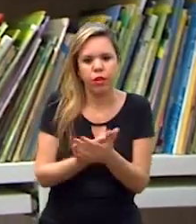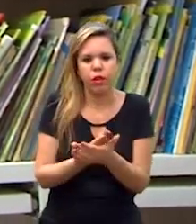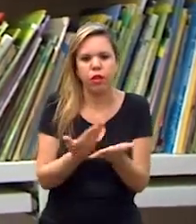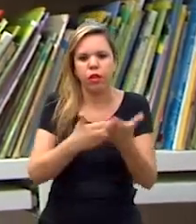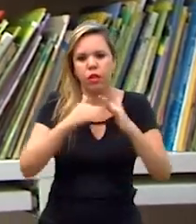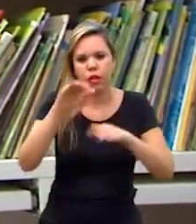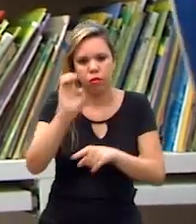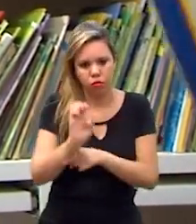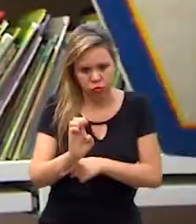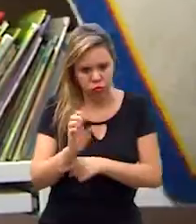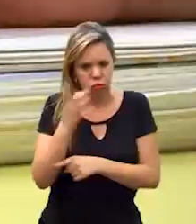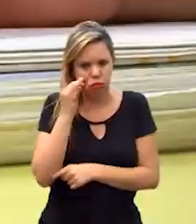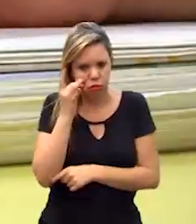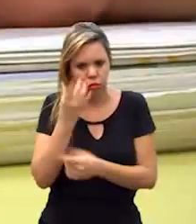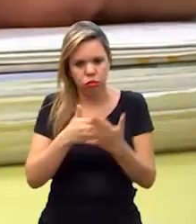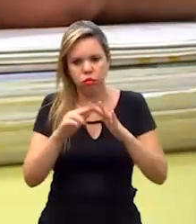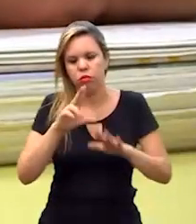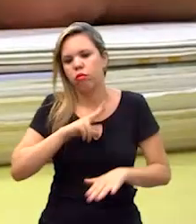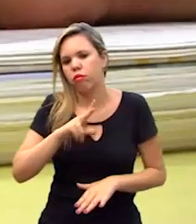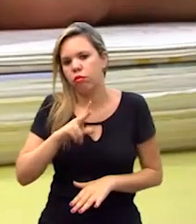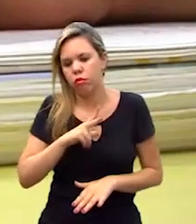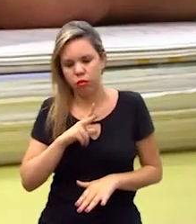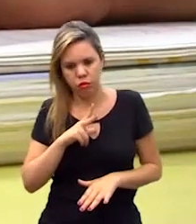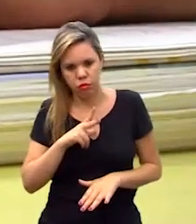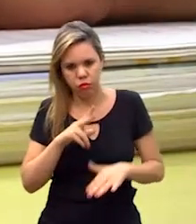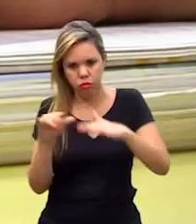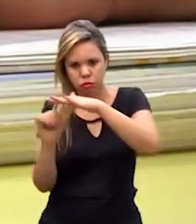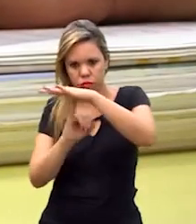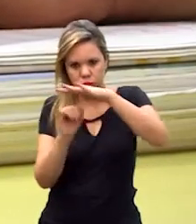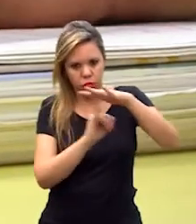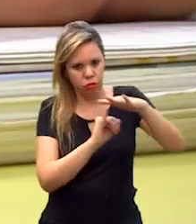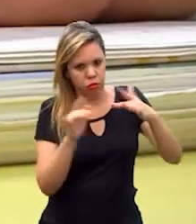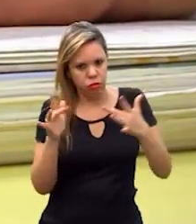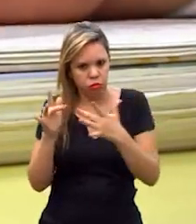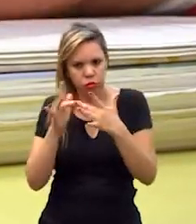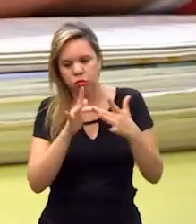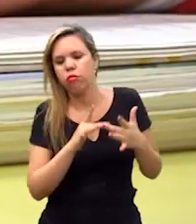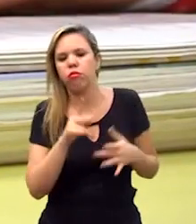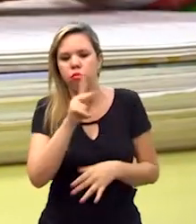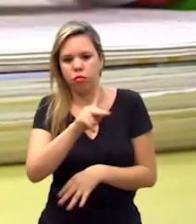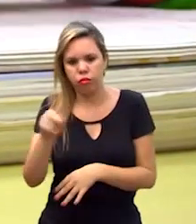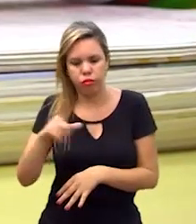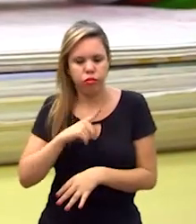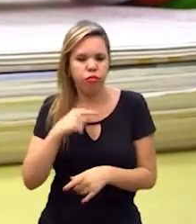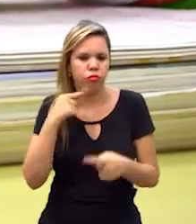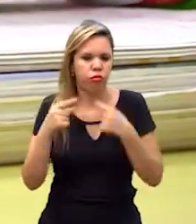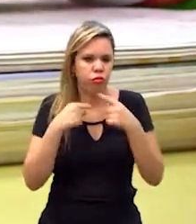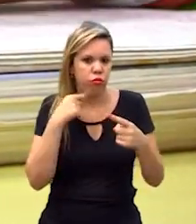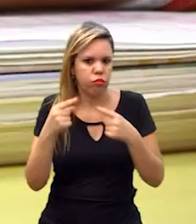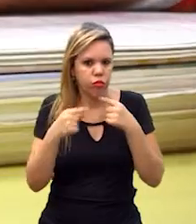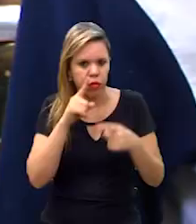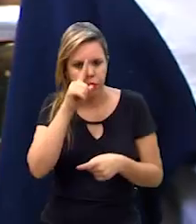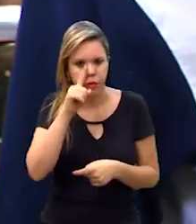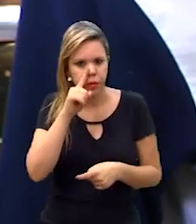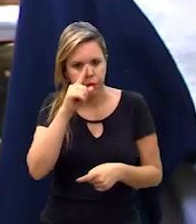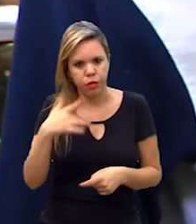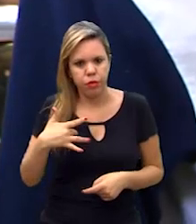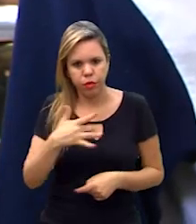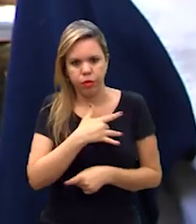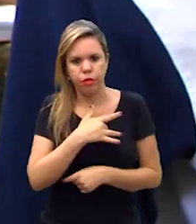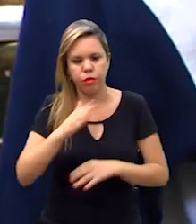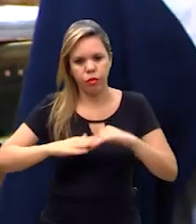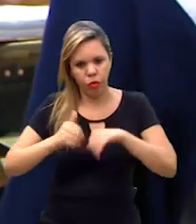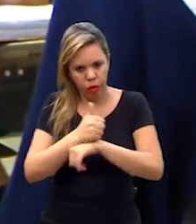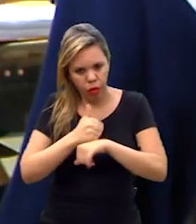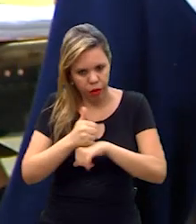às aulas na rede estadual e das escolas particulares, entidades ligadas aos professores têm questionado o risco